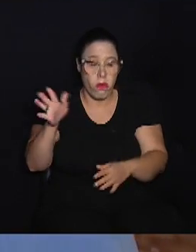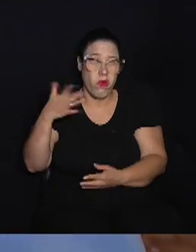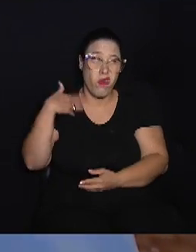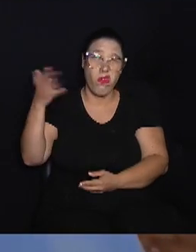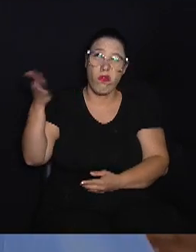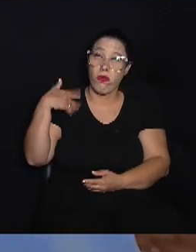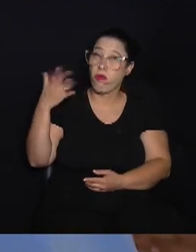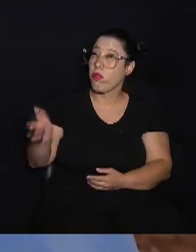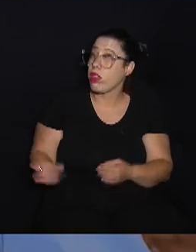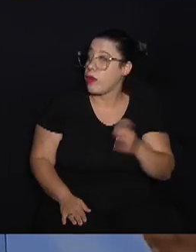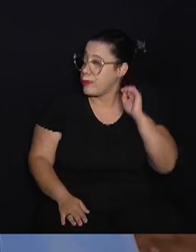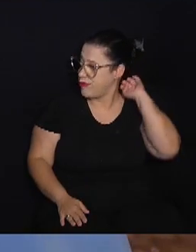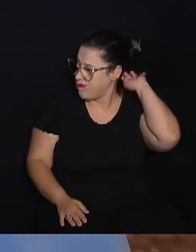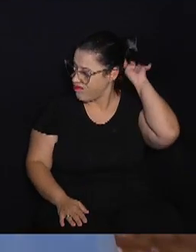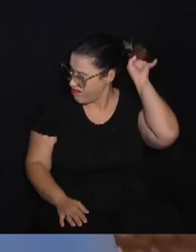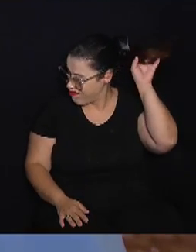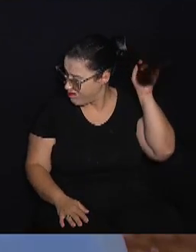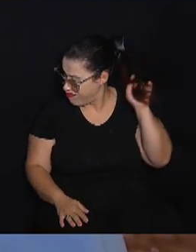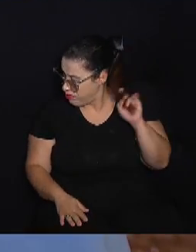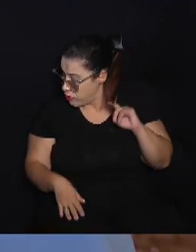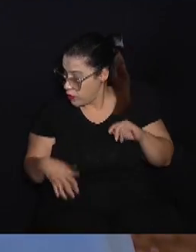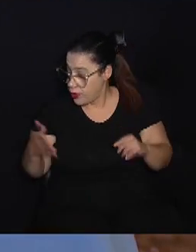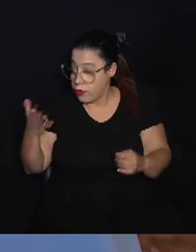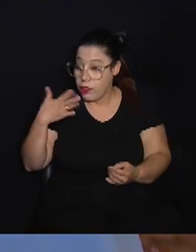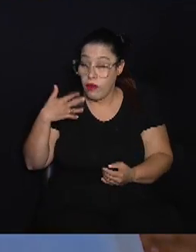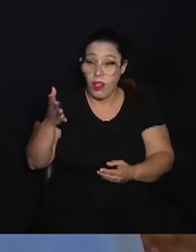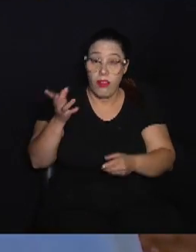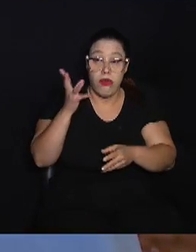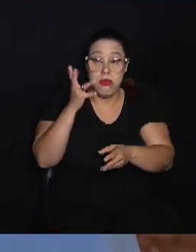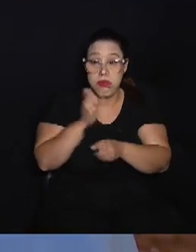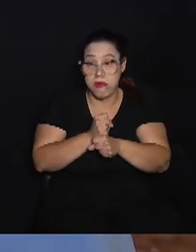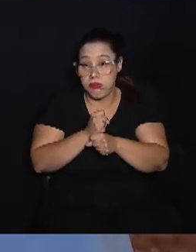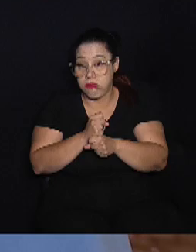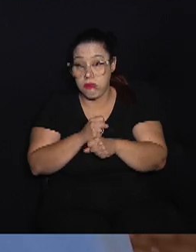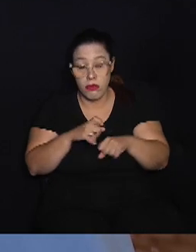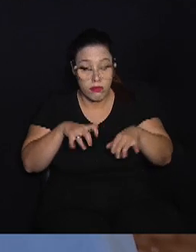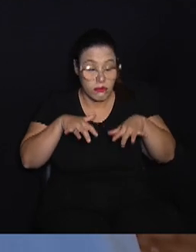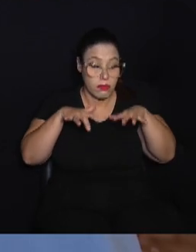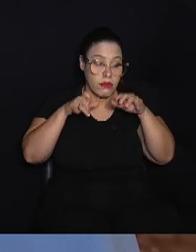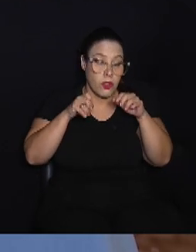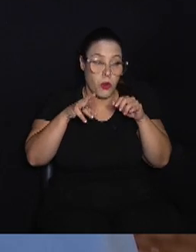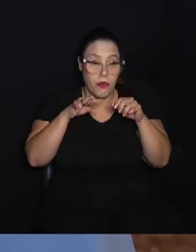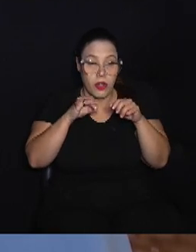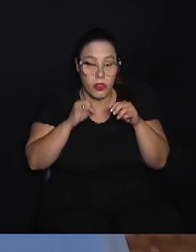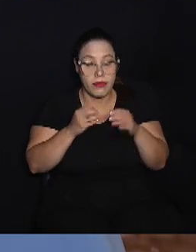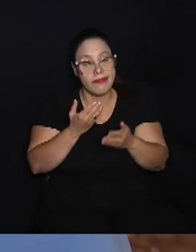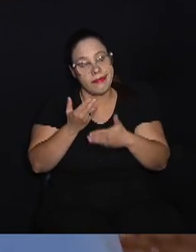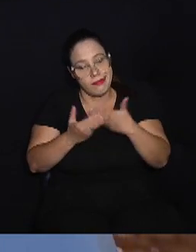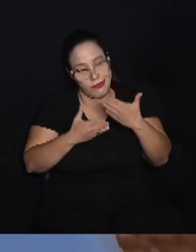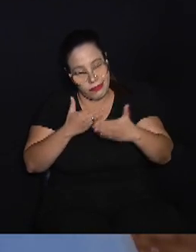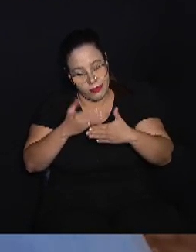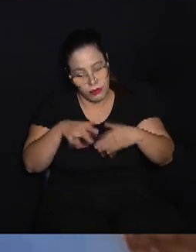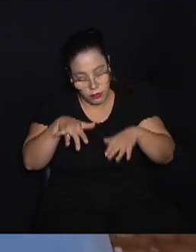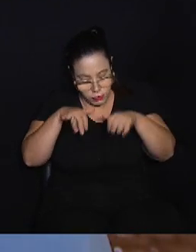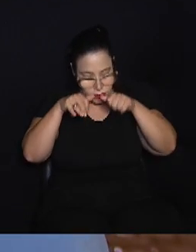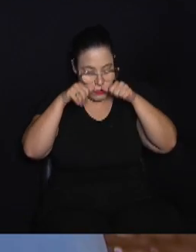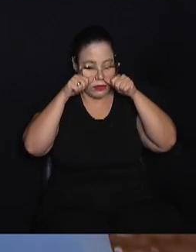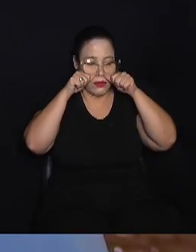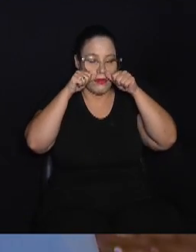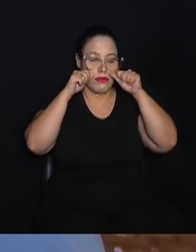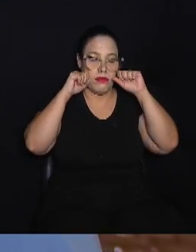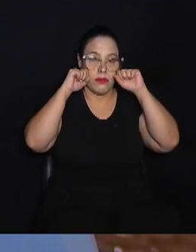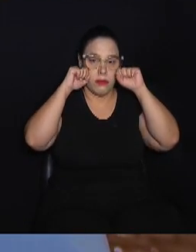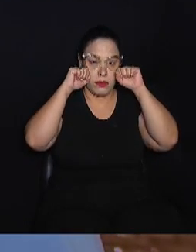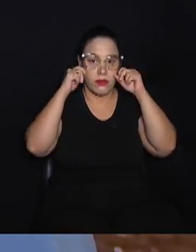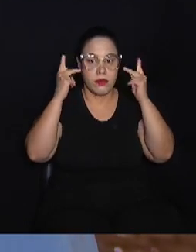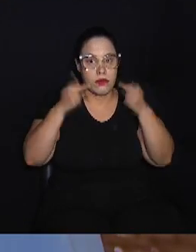né, nesses momentos, né, do ano, então esse ar mais úmido, ele colabora para a respiração, para o ser humano